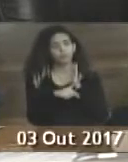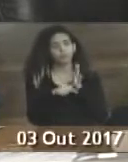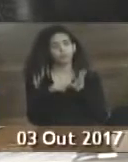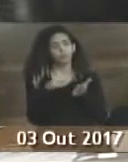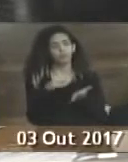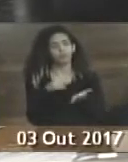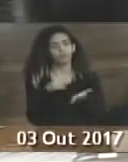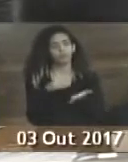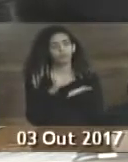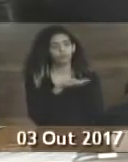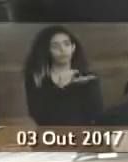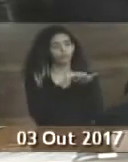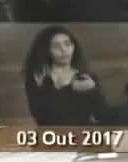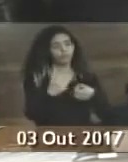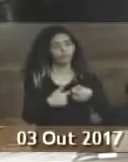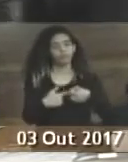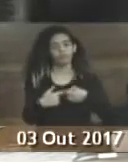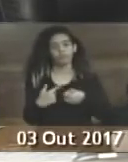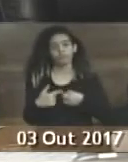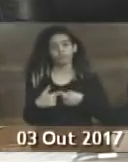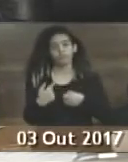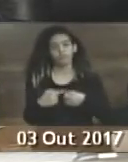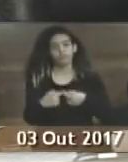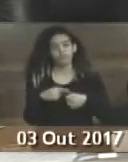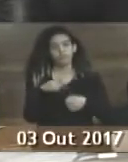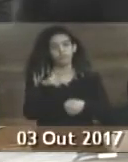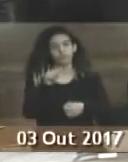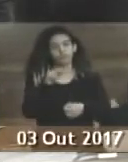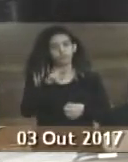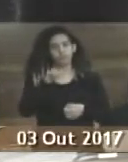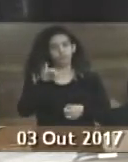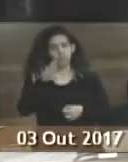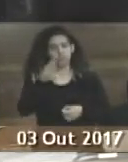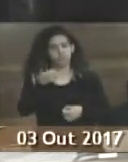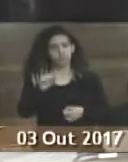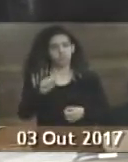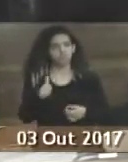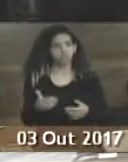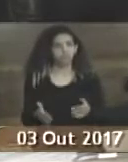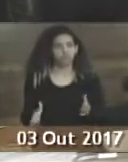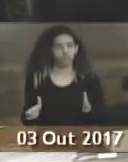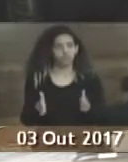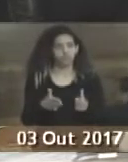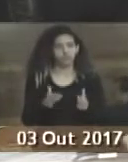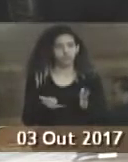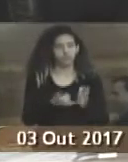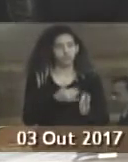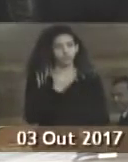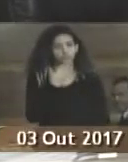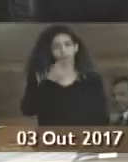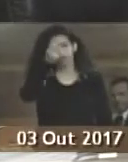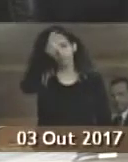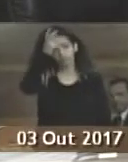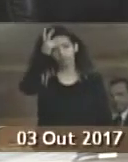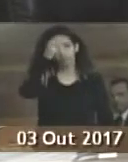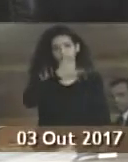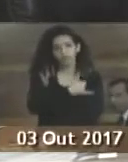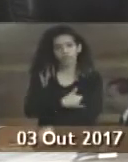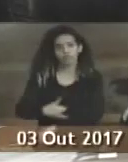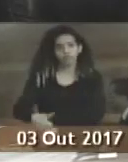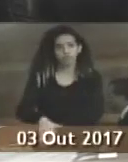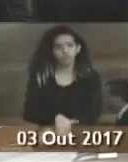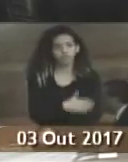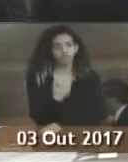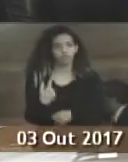das correspondências na rua Genor Alves Braga, no bairro Paraíso. Indicação número 3593/17, indicando ao prefeito o recapeamento do asfalto da